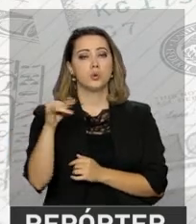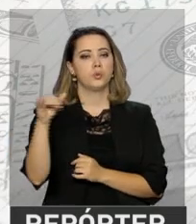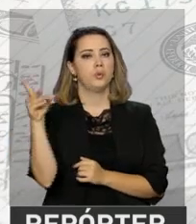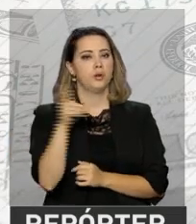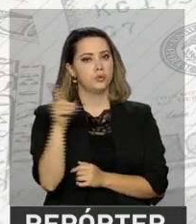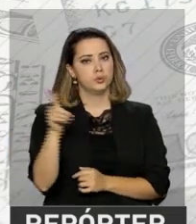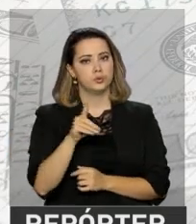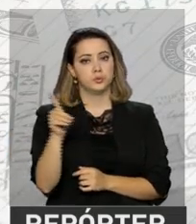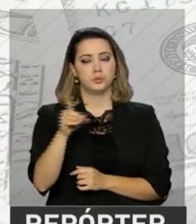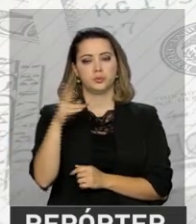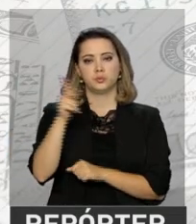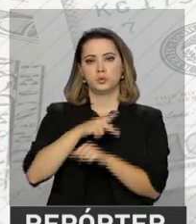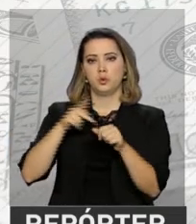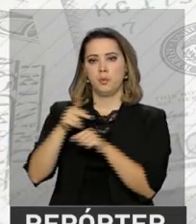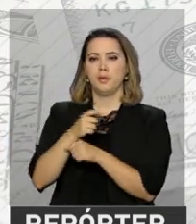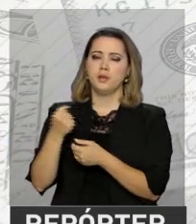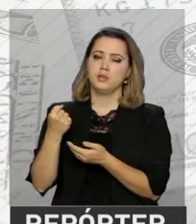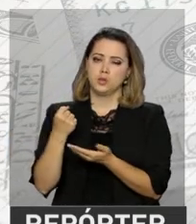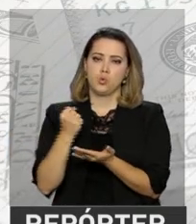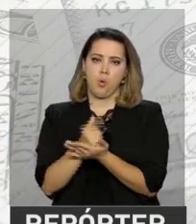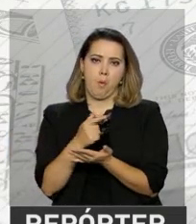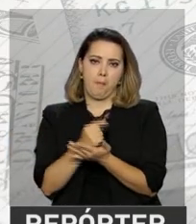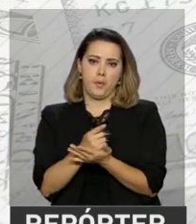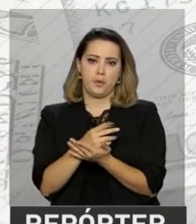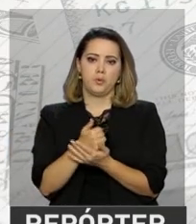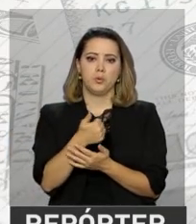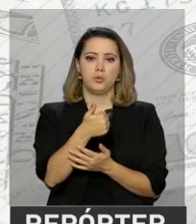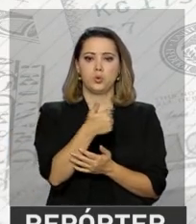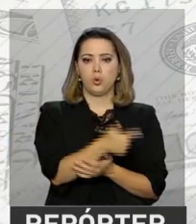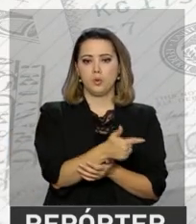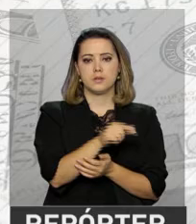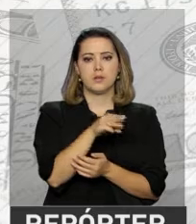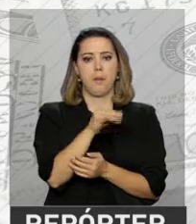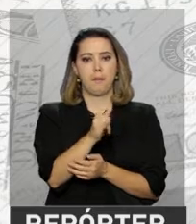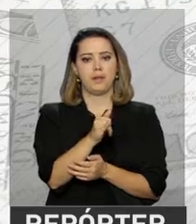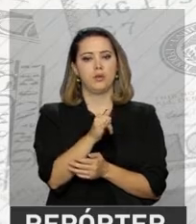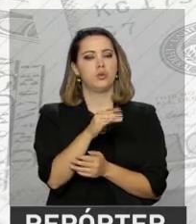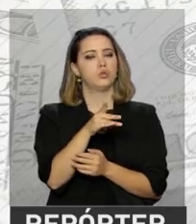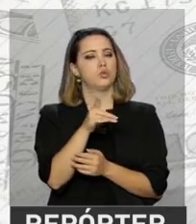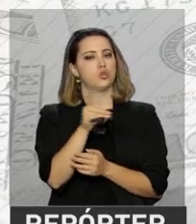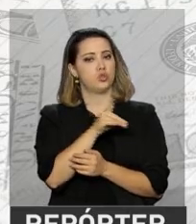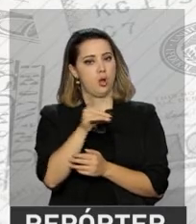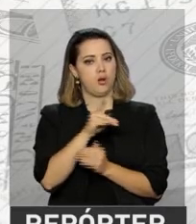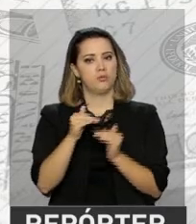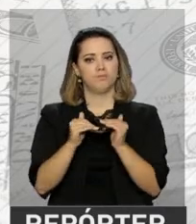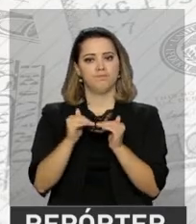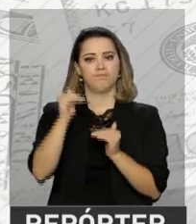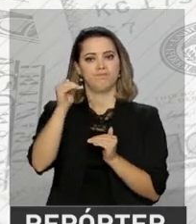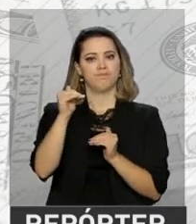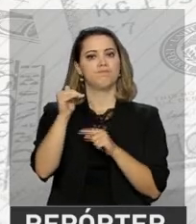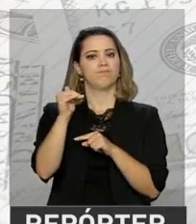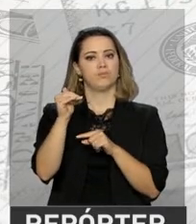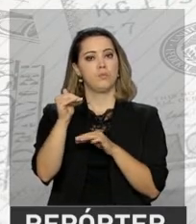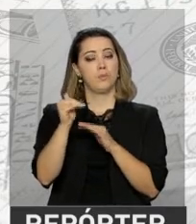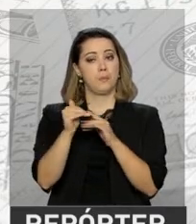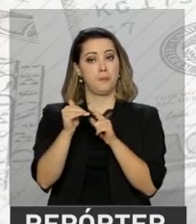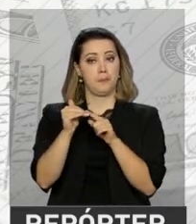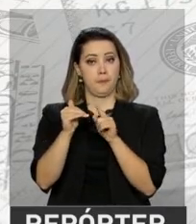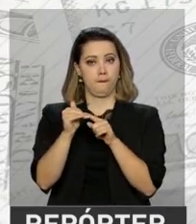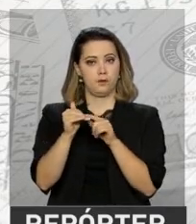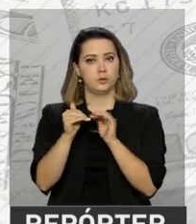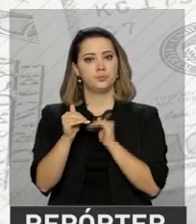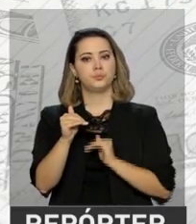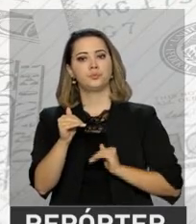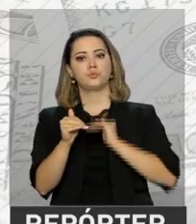que o país importou mais de 12 bilhões de dólares em produtos as exportações cresceram quase 15% em relação a julho de